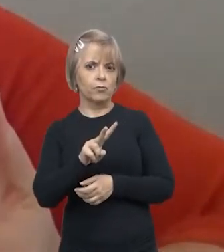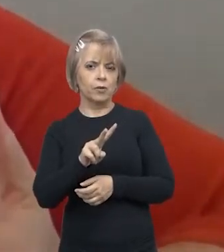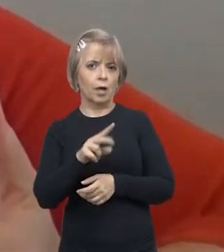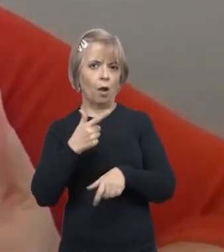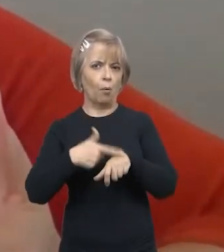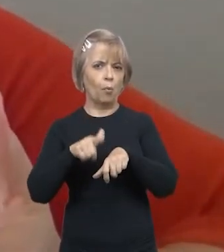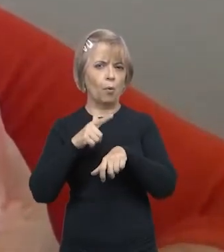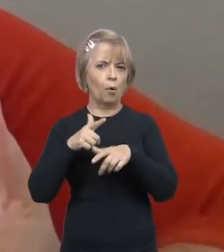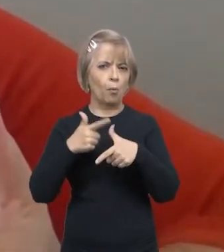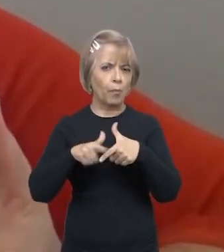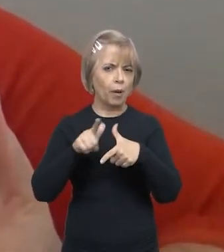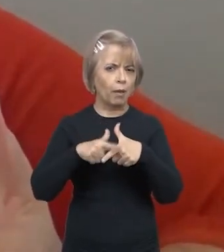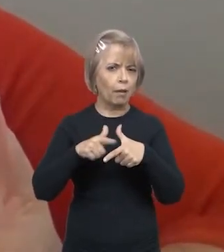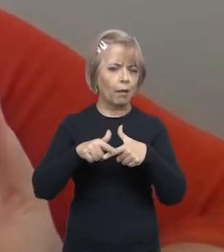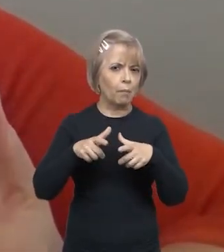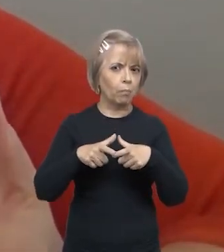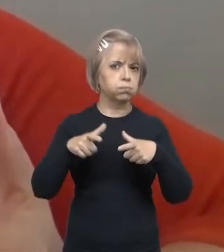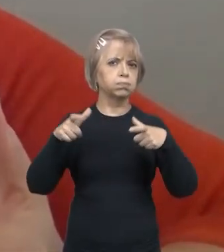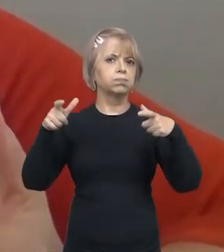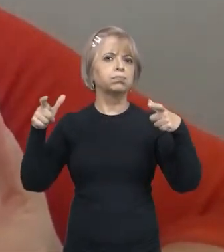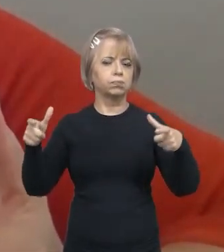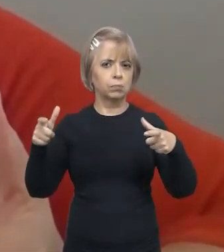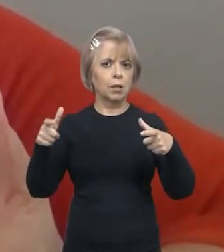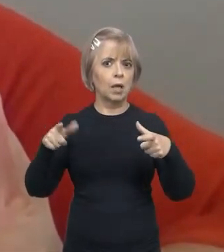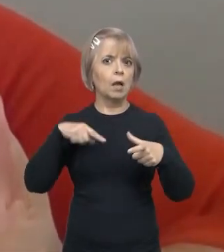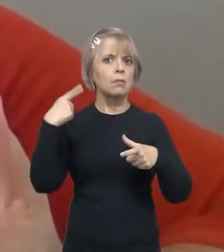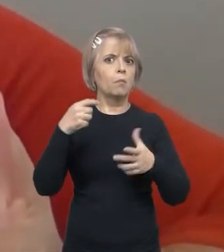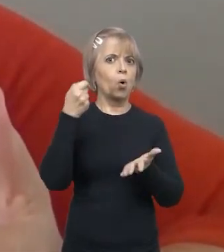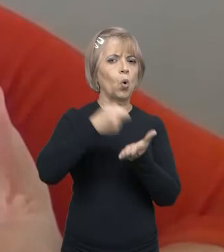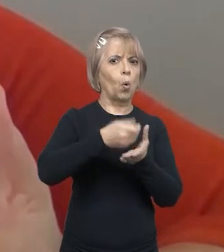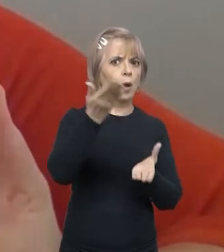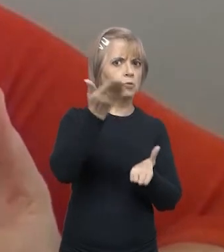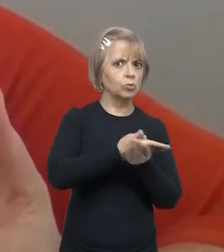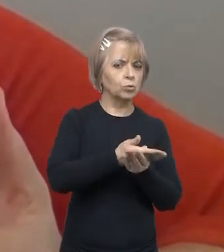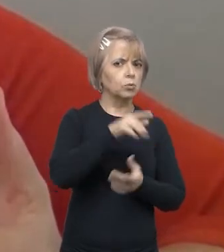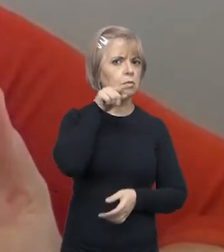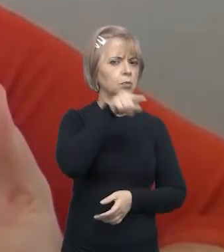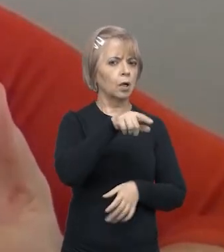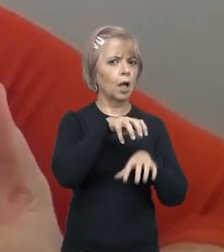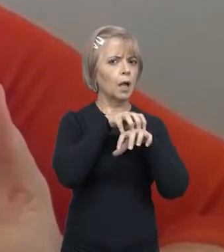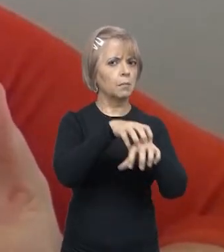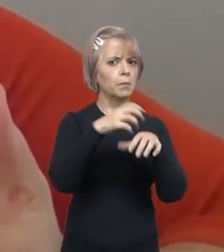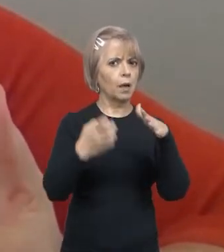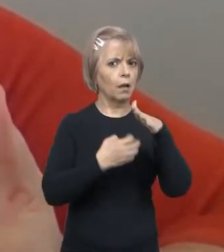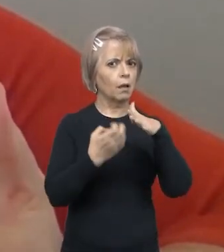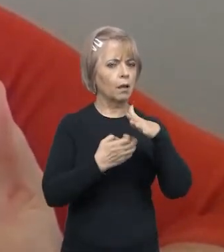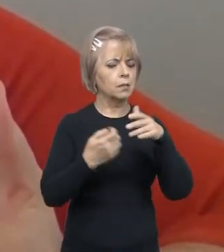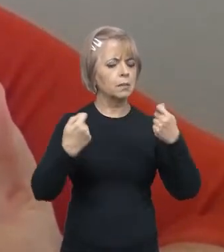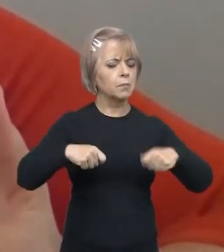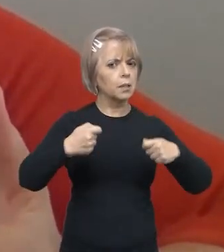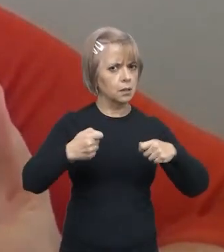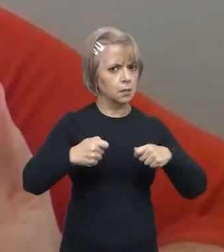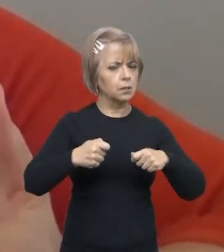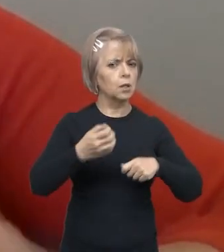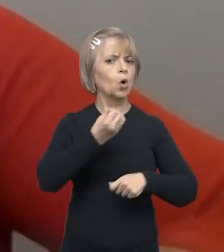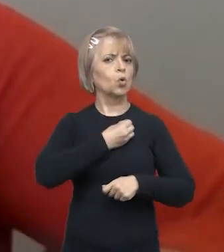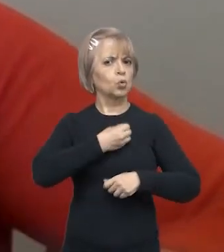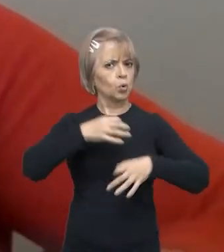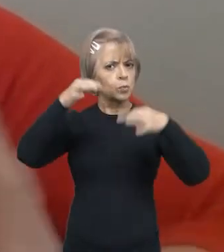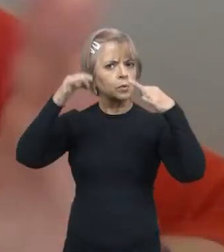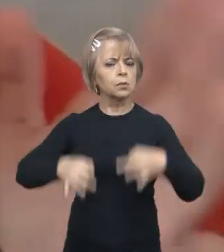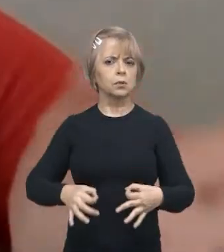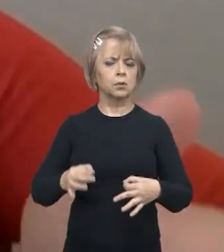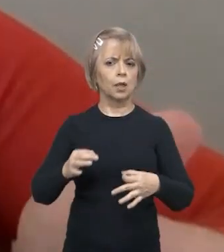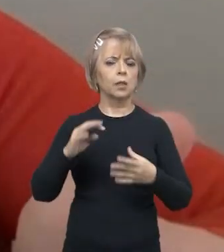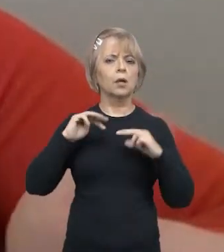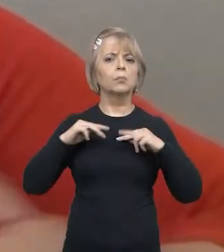dimensão do problema, para poder cobrar em juízo que as empresas realmente cumpram o número de ônibus devido e as linhas, o Ministério